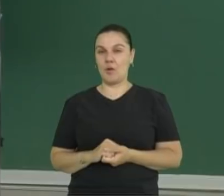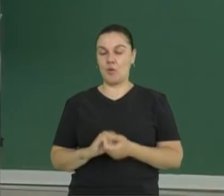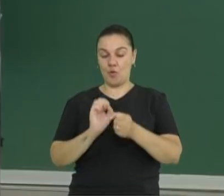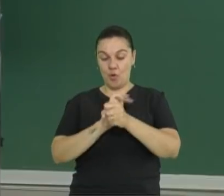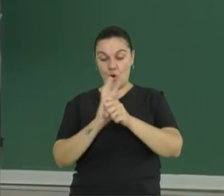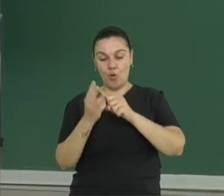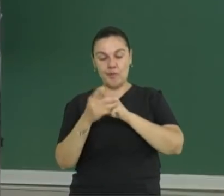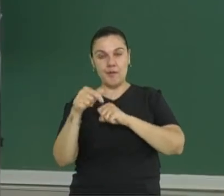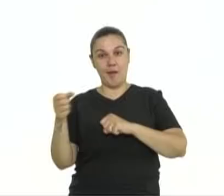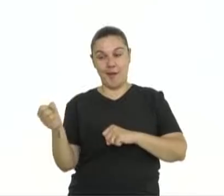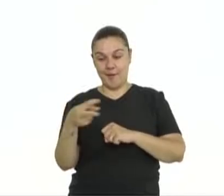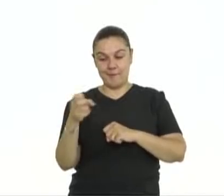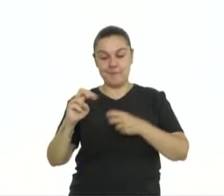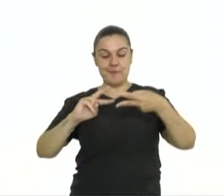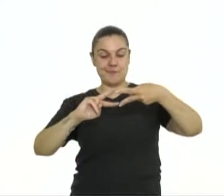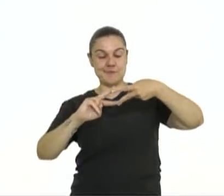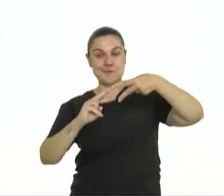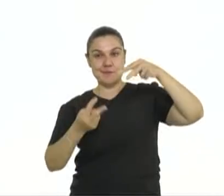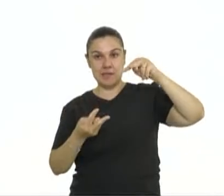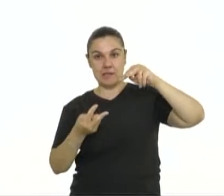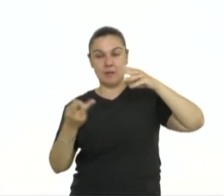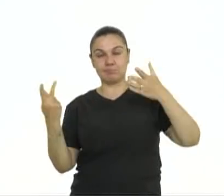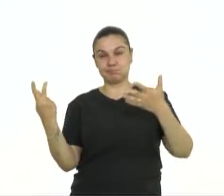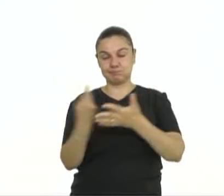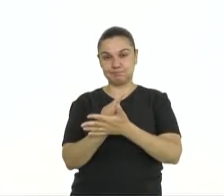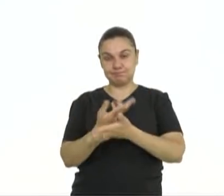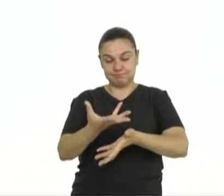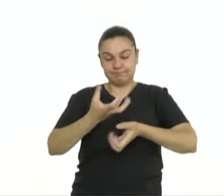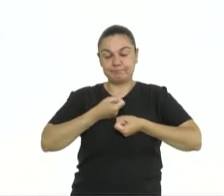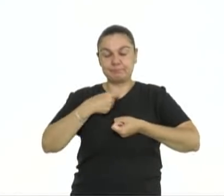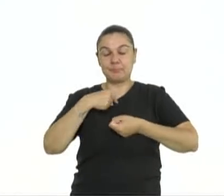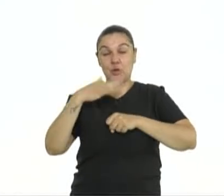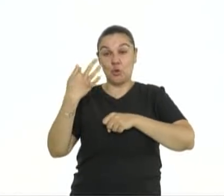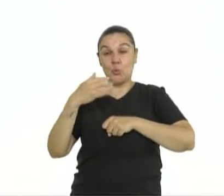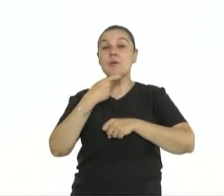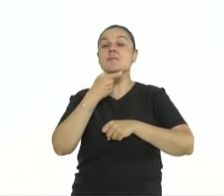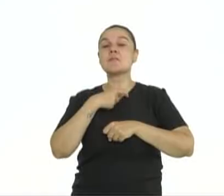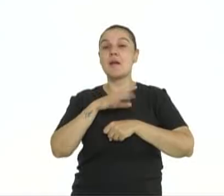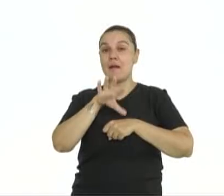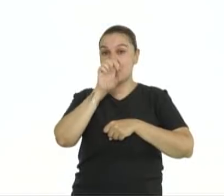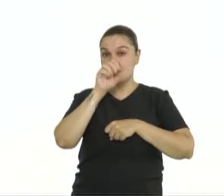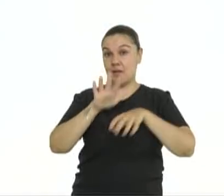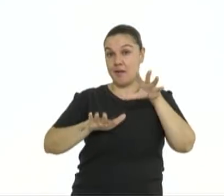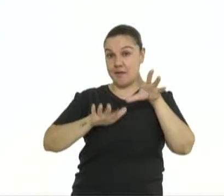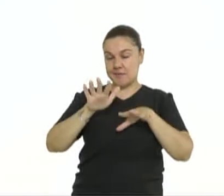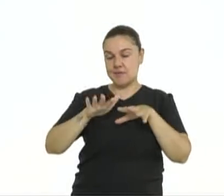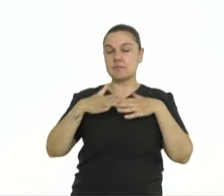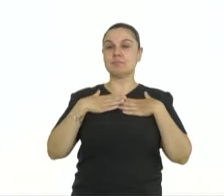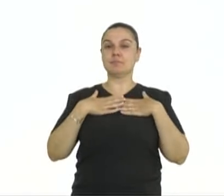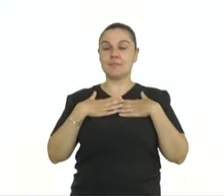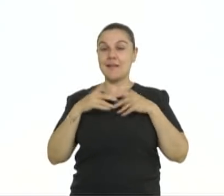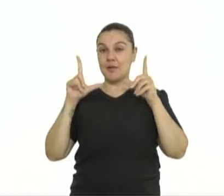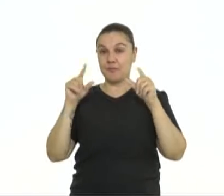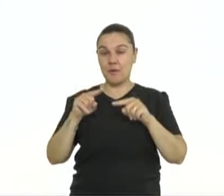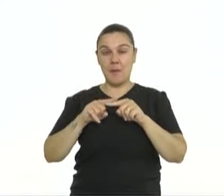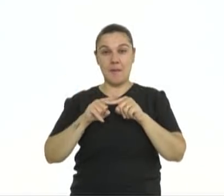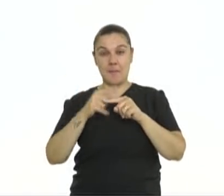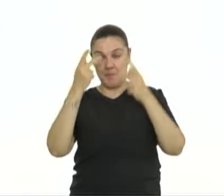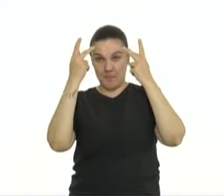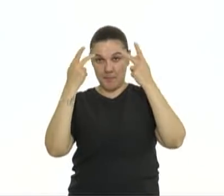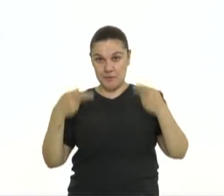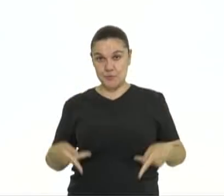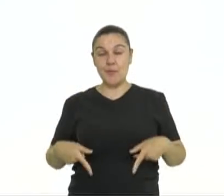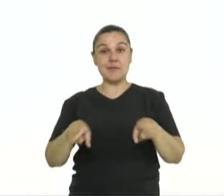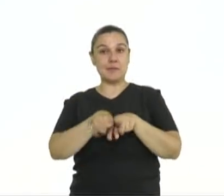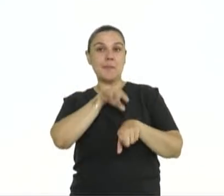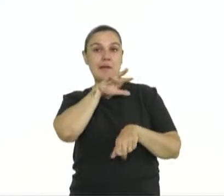são grandes vírus de DNA que causam infecções respiratórias, geralmente leves e moderadas, em seres humanos e